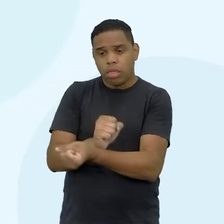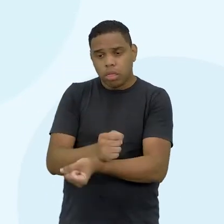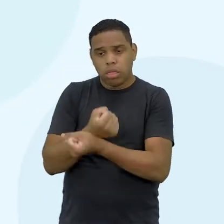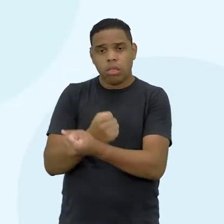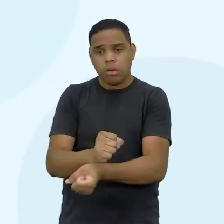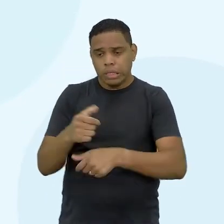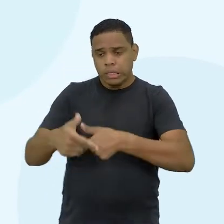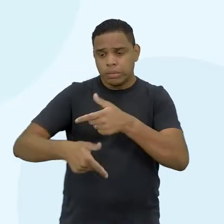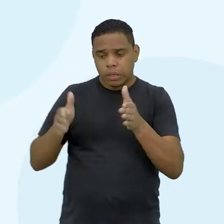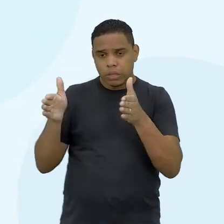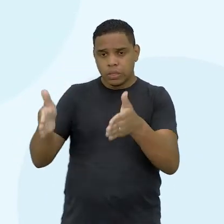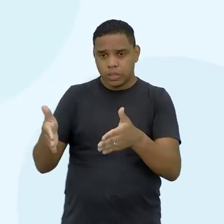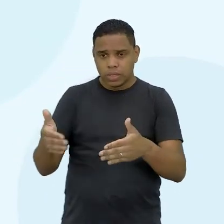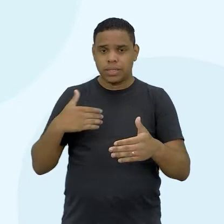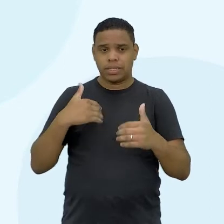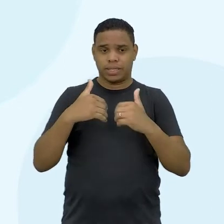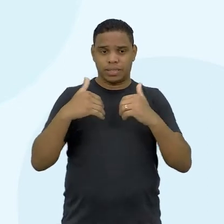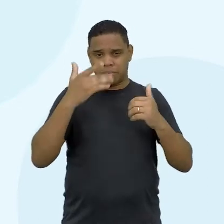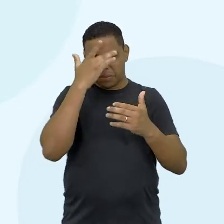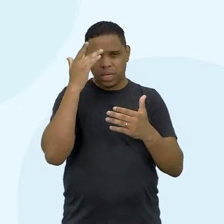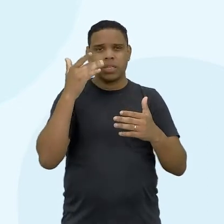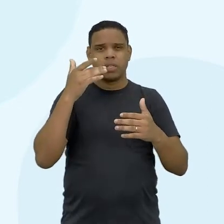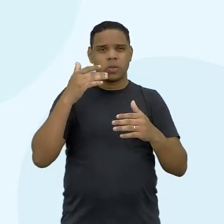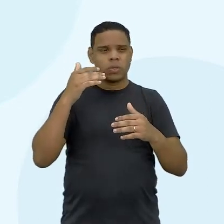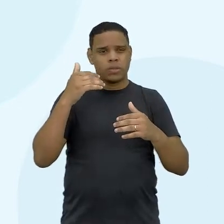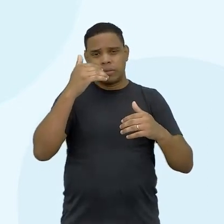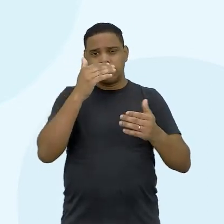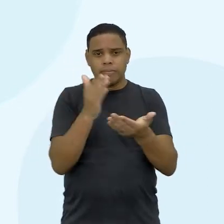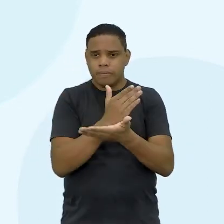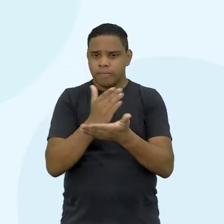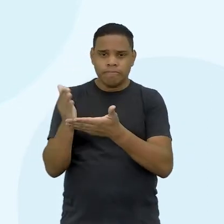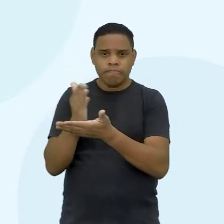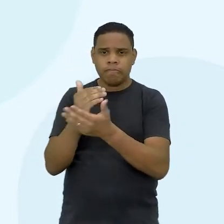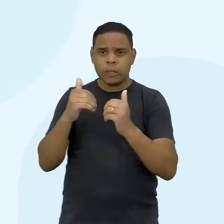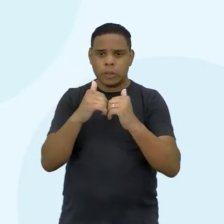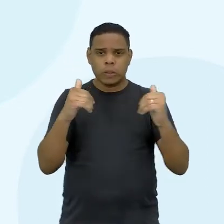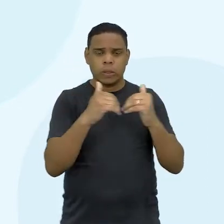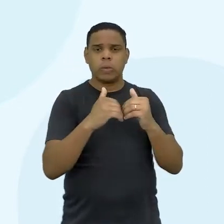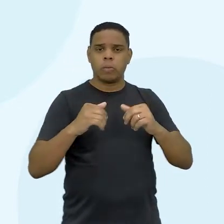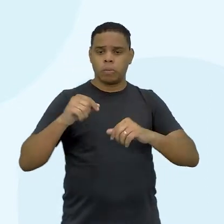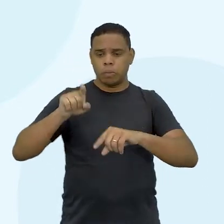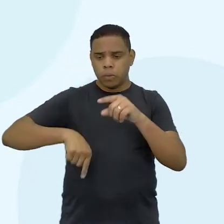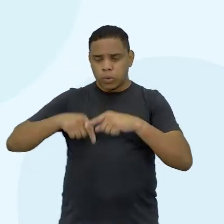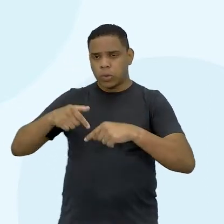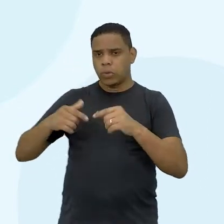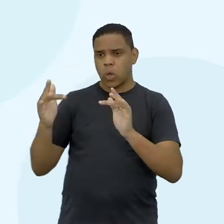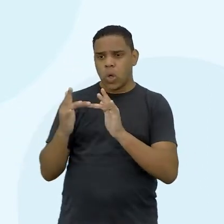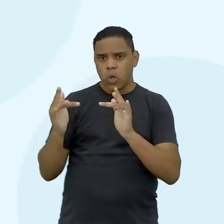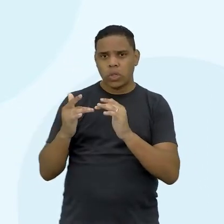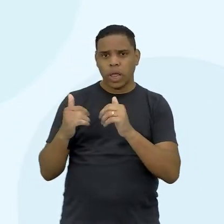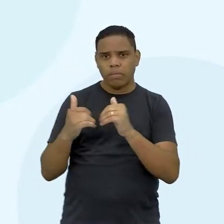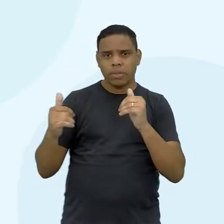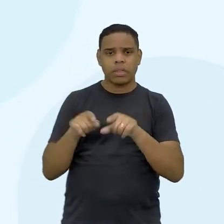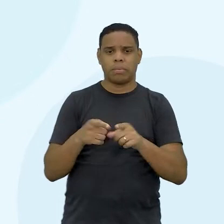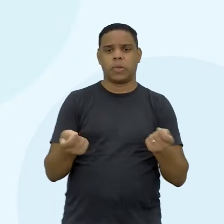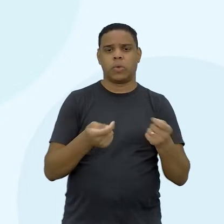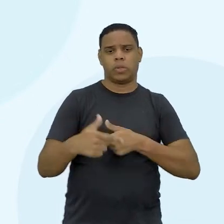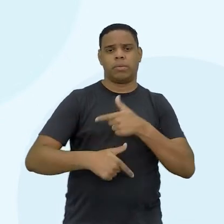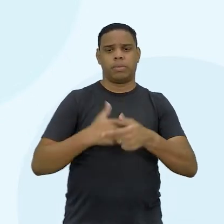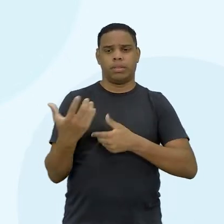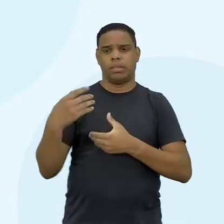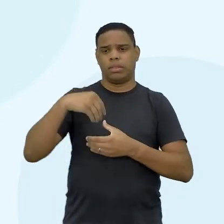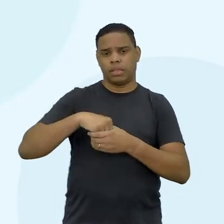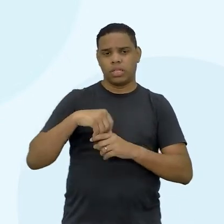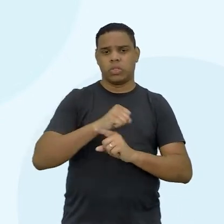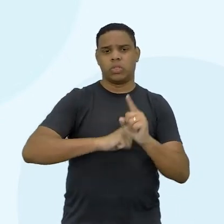denota a separação de seres humanos em relação ao produto e ao controle de seu trabalho no interior